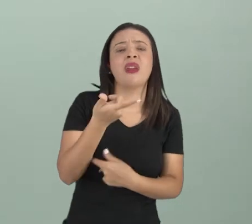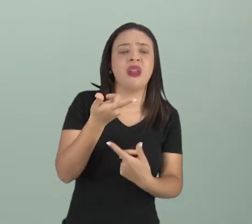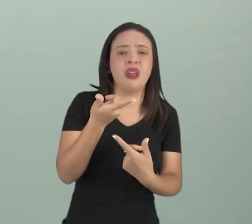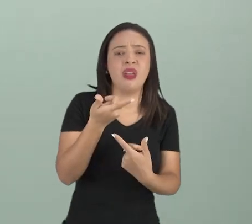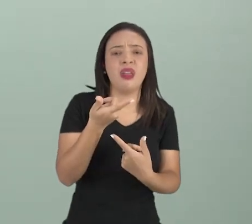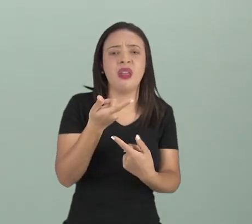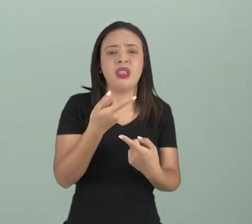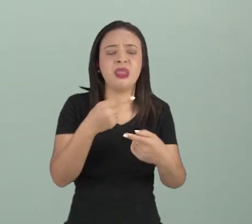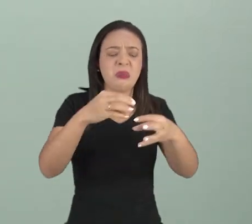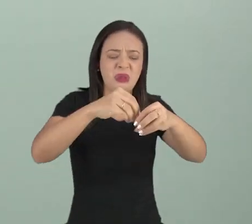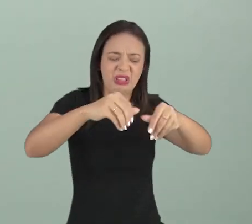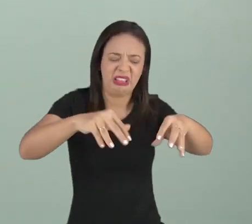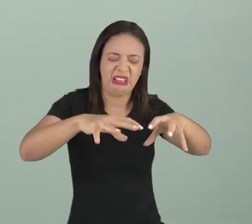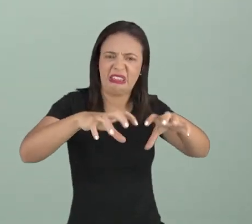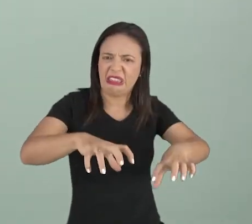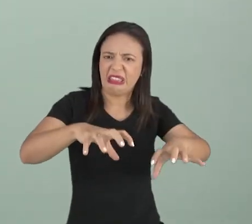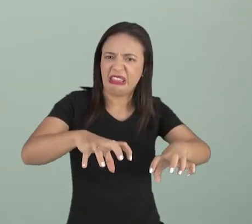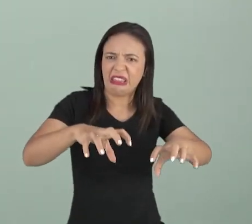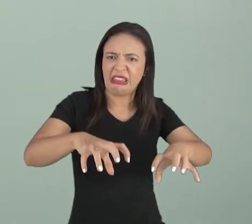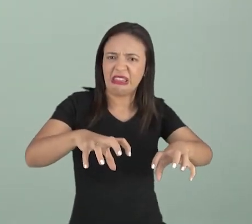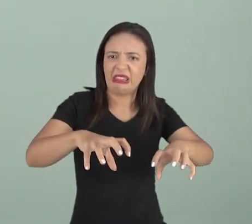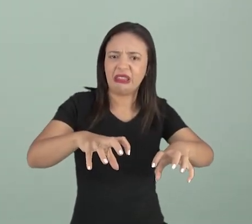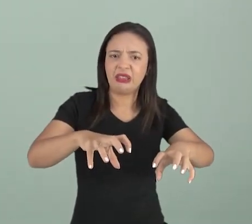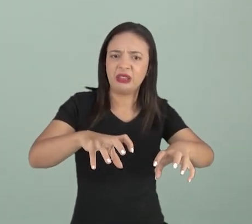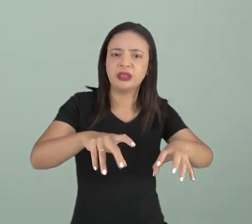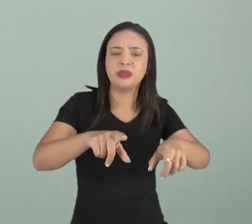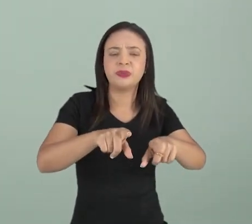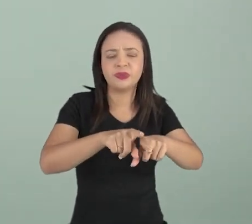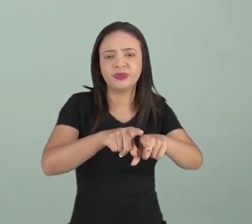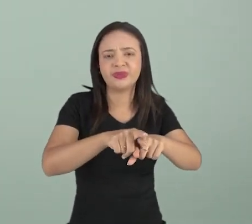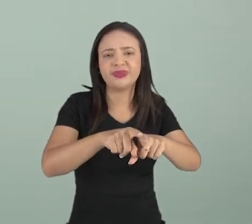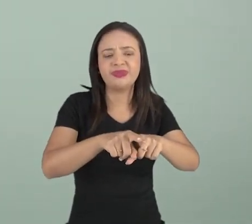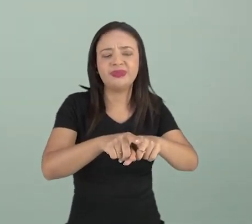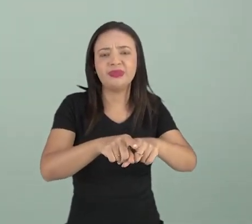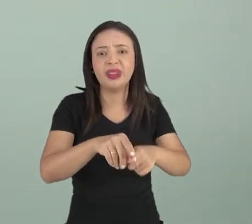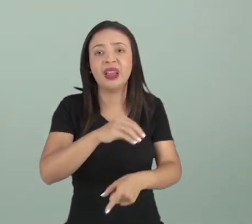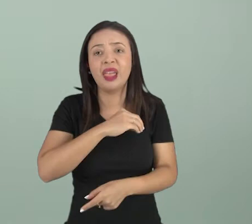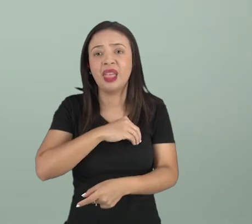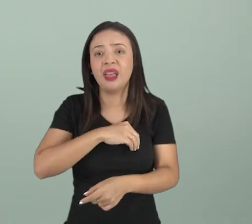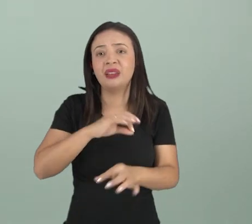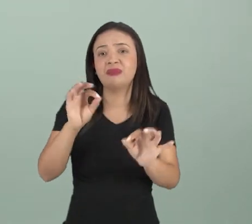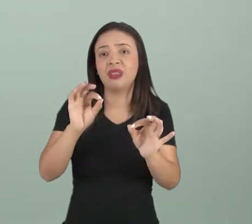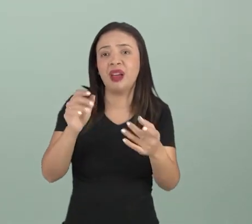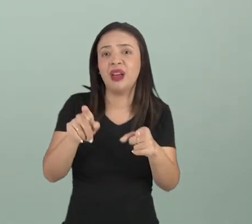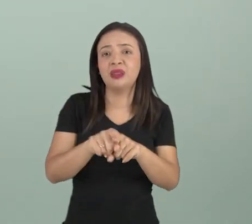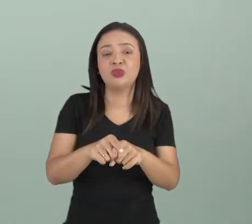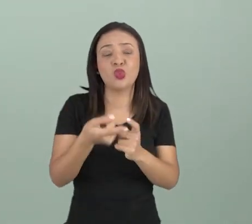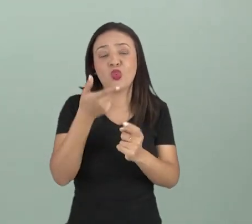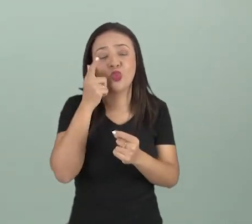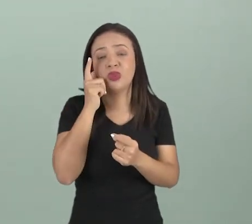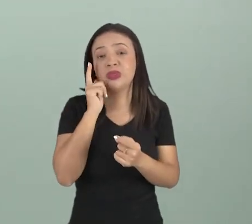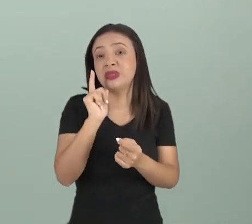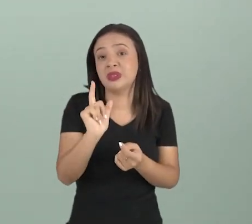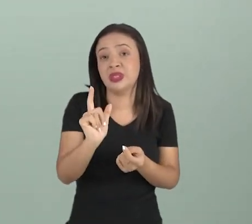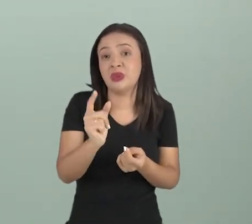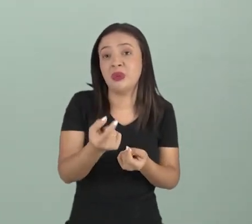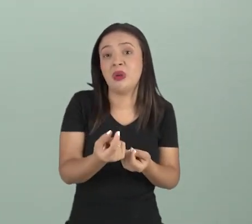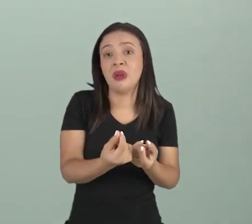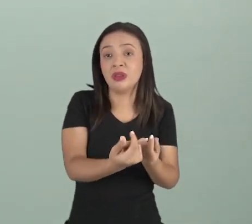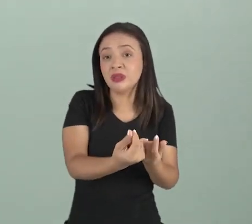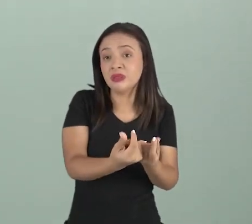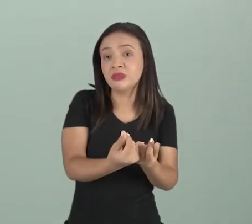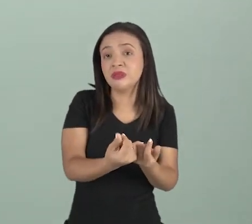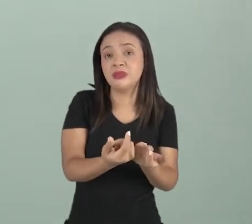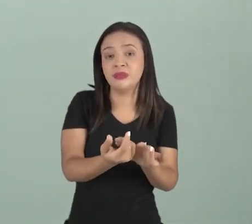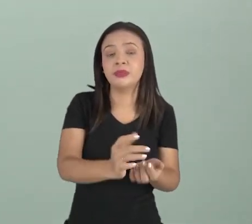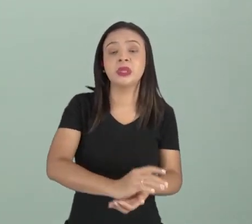em secas prolongadas, bem como a própria manutenção da família, da agricultura que não é sustentável